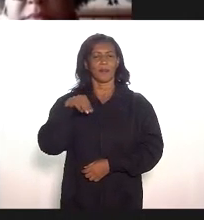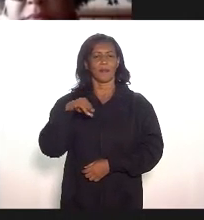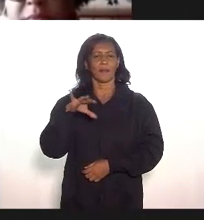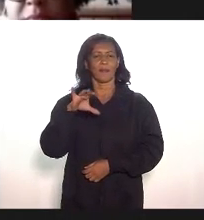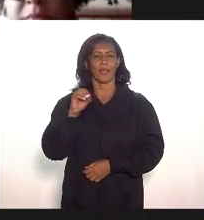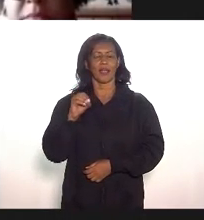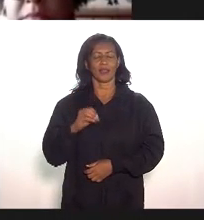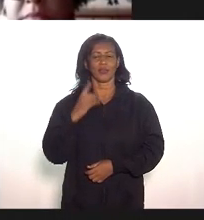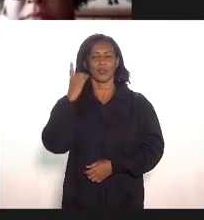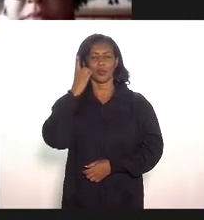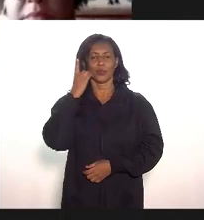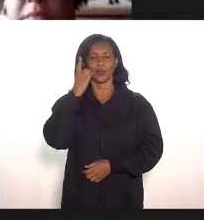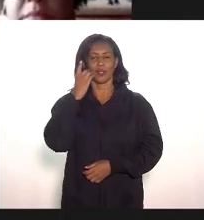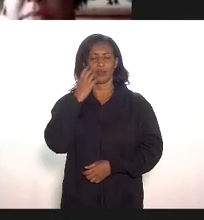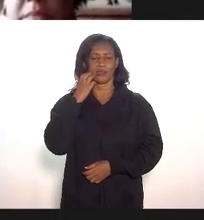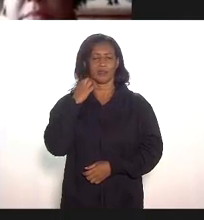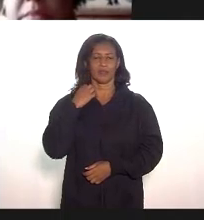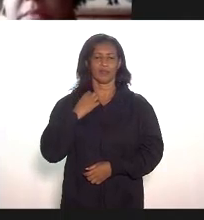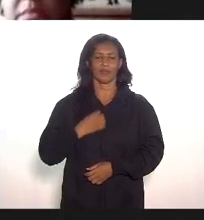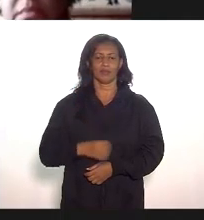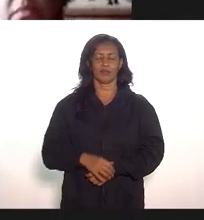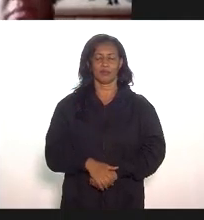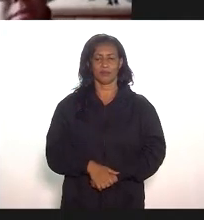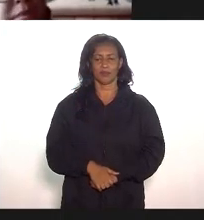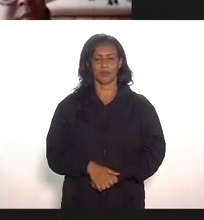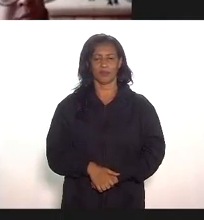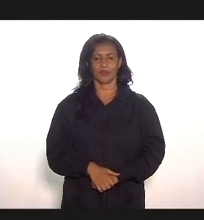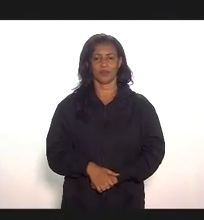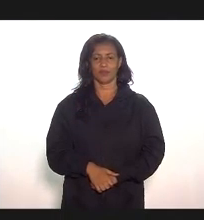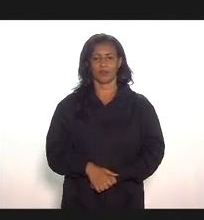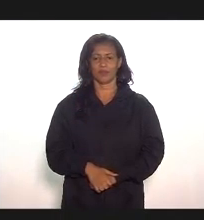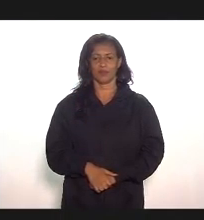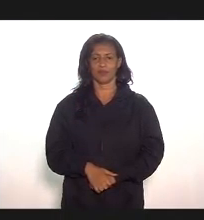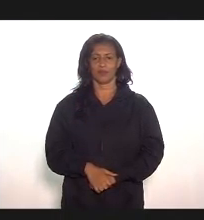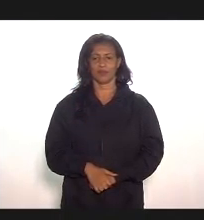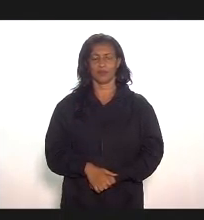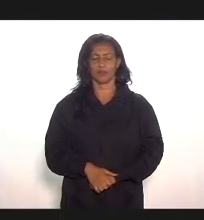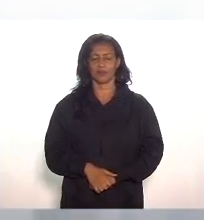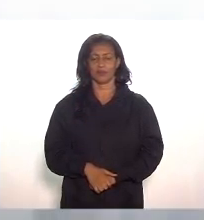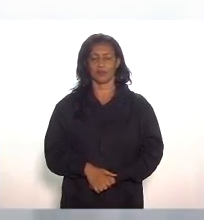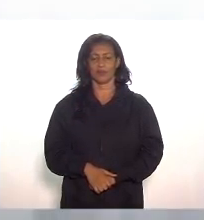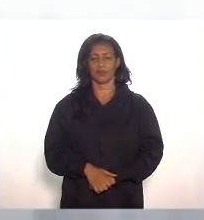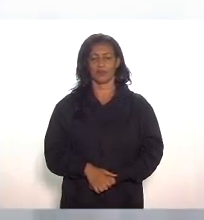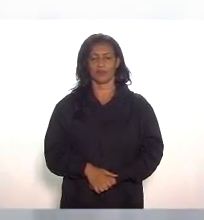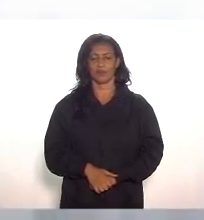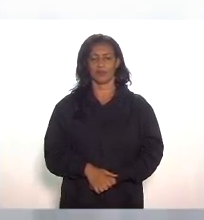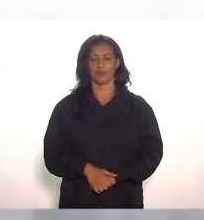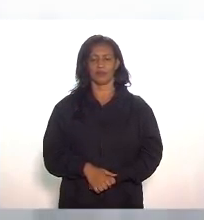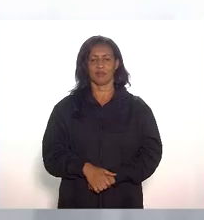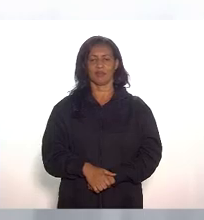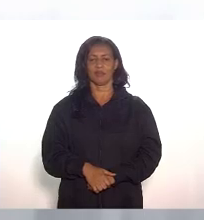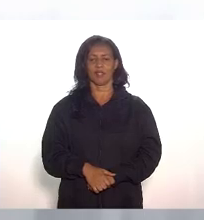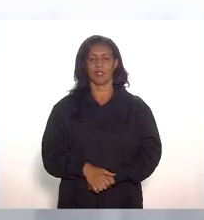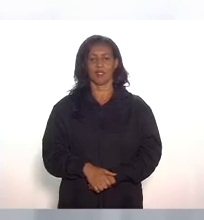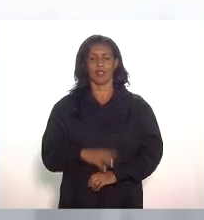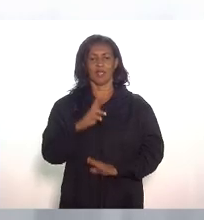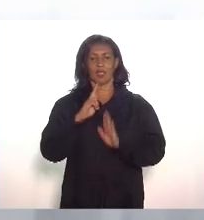Canella. Rodrigo. Eu vou acompanhar. Oi. Deputado Márcio Canella. Eu vou acompanhar o